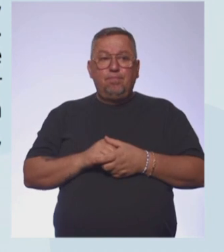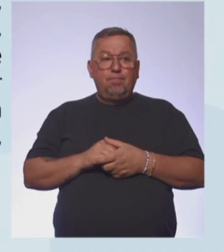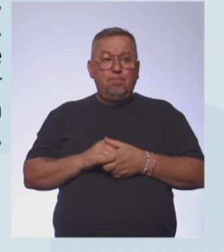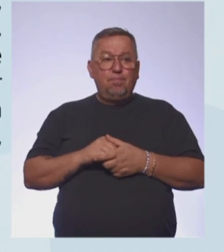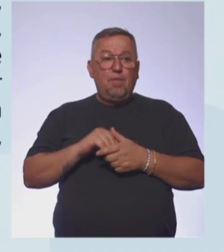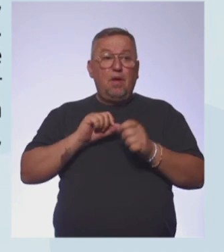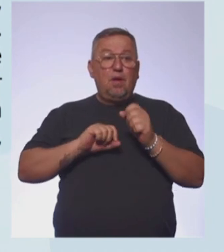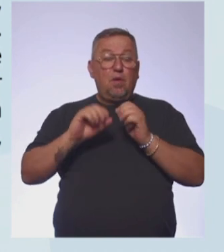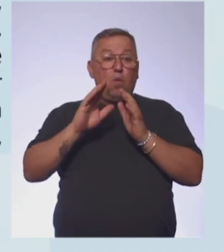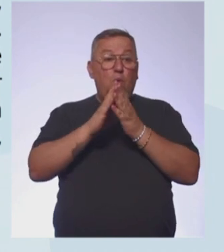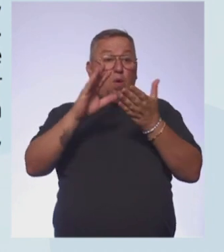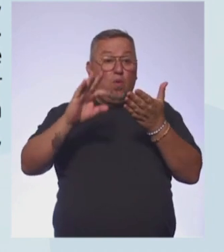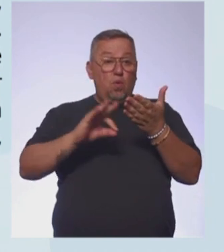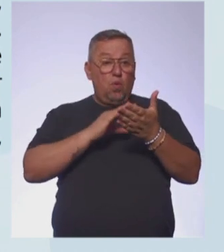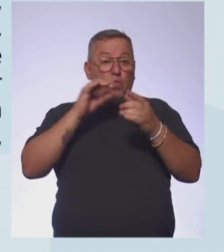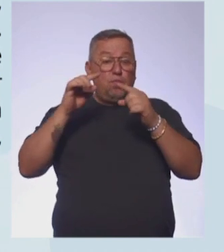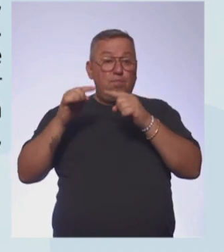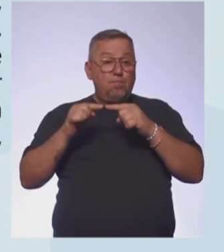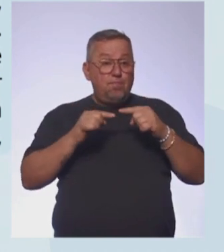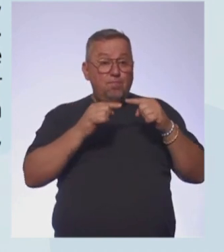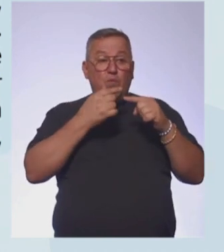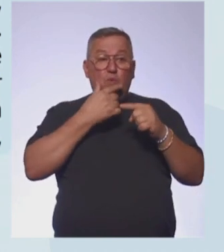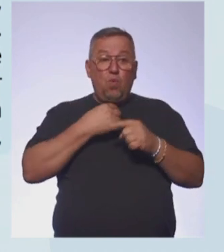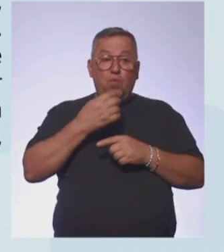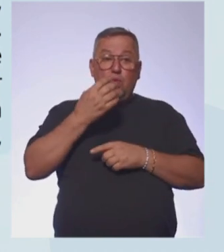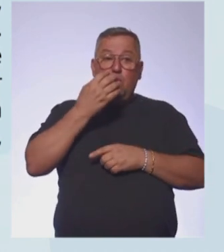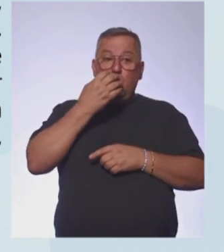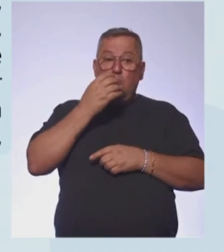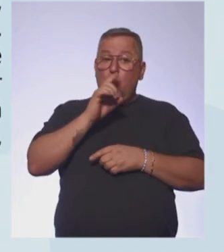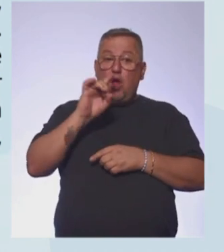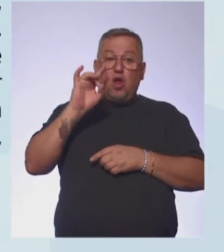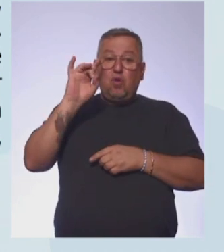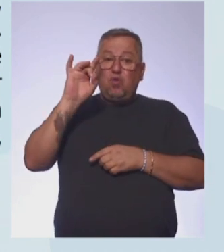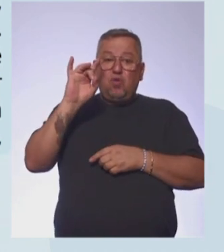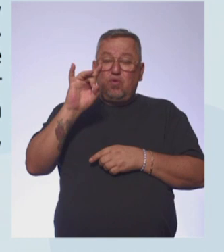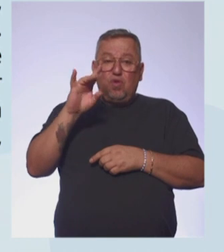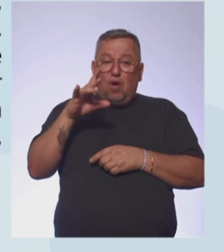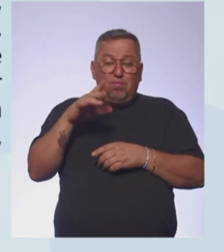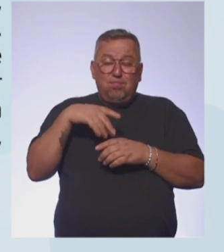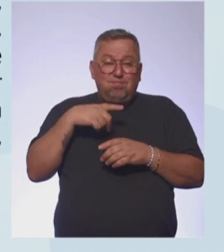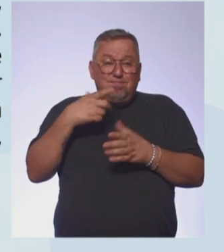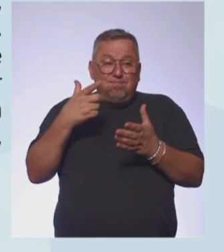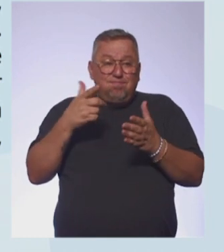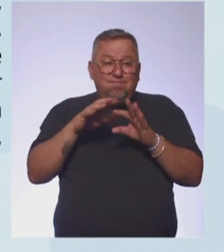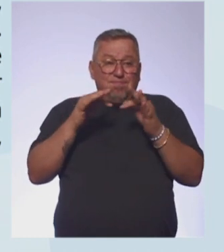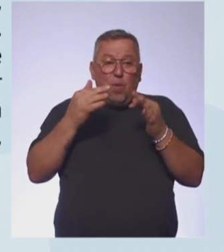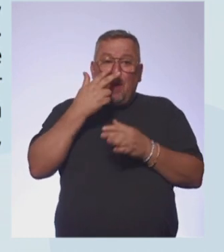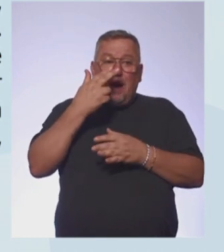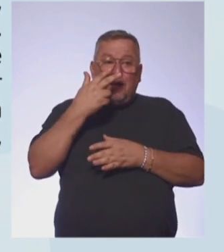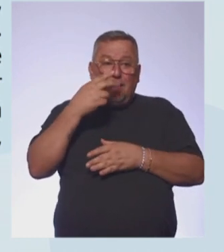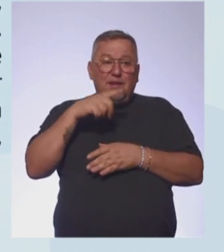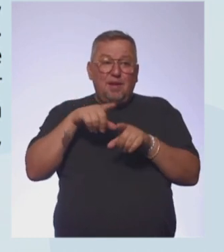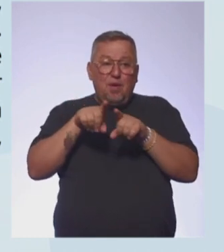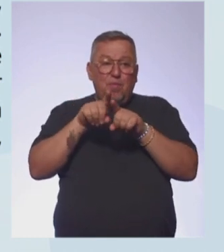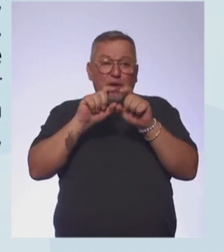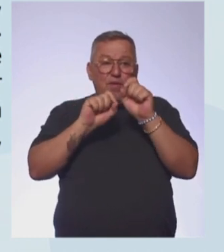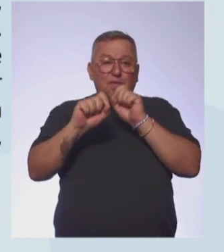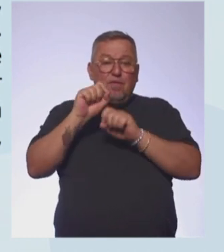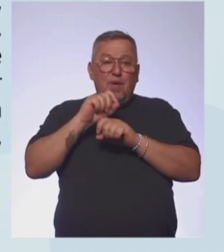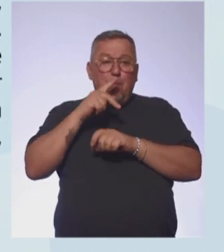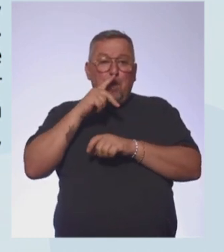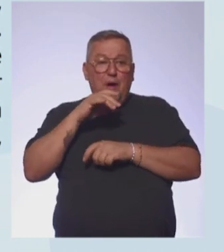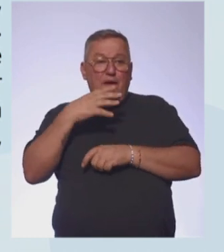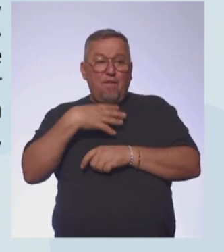autores, a interação entre o homem e o cachorro não é apenas instrumental, tendo bastante semelhança àquela estabelecida entre pais